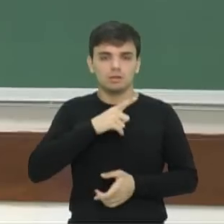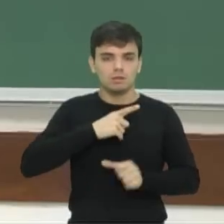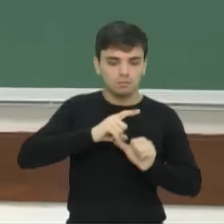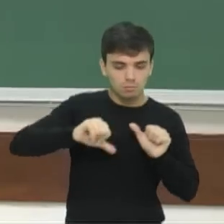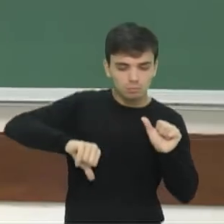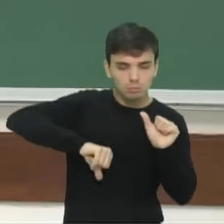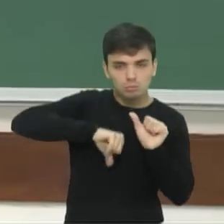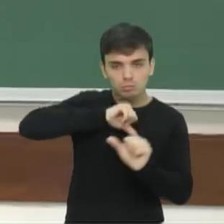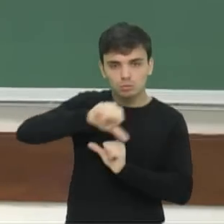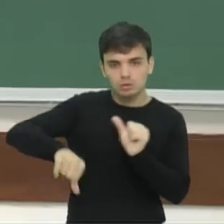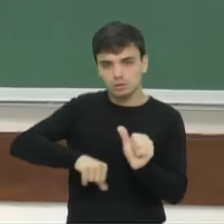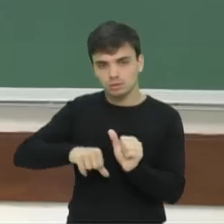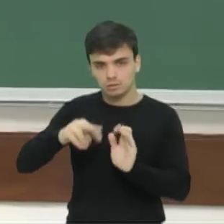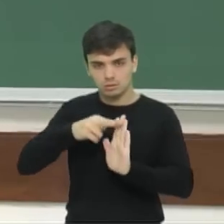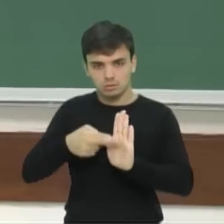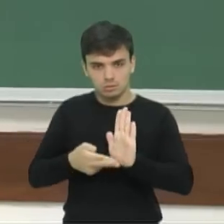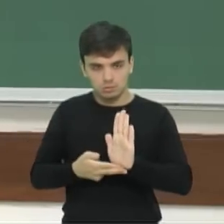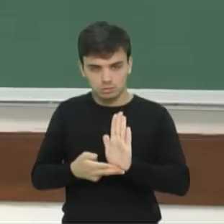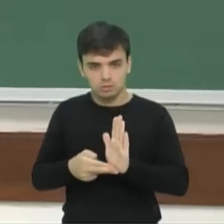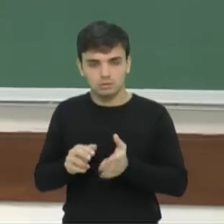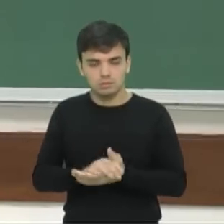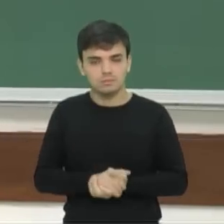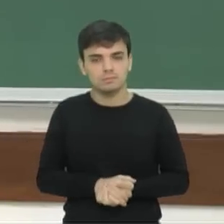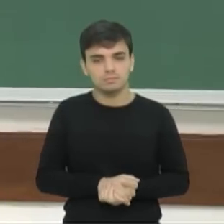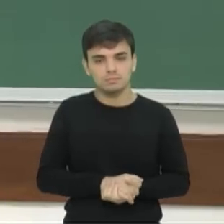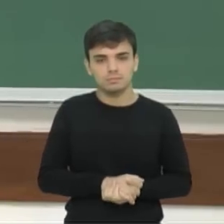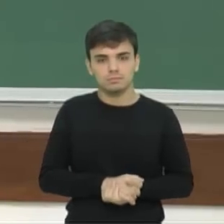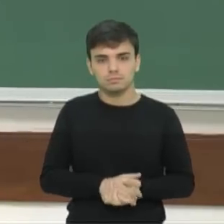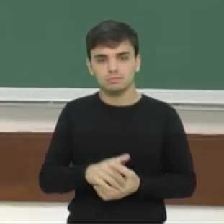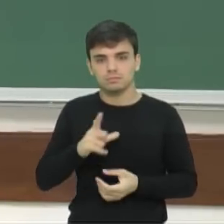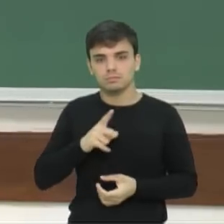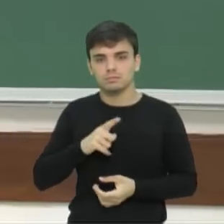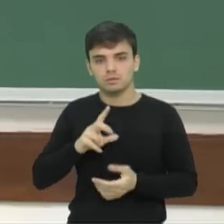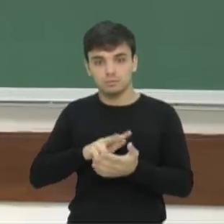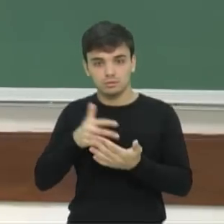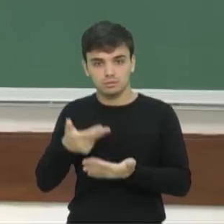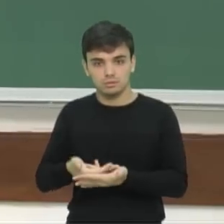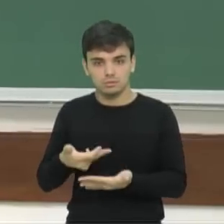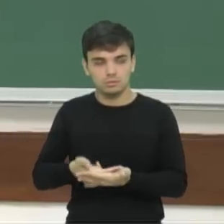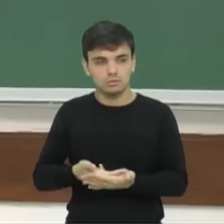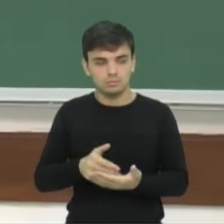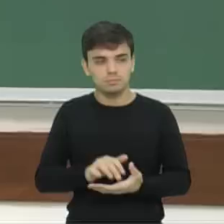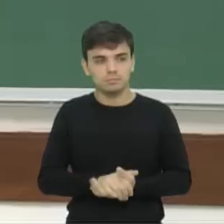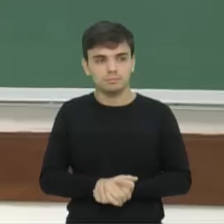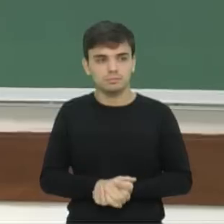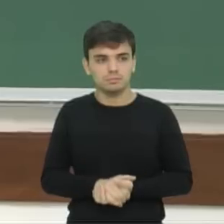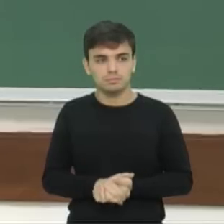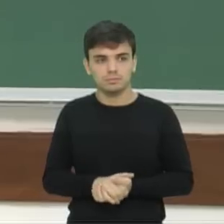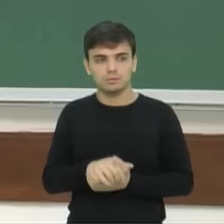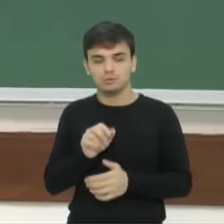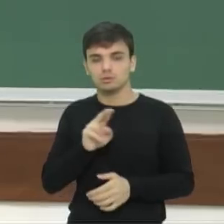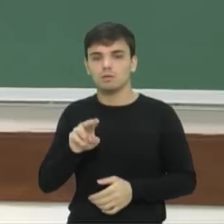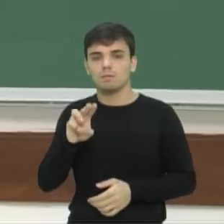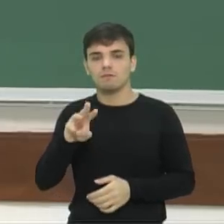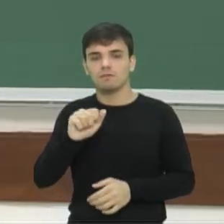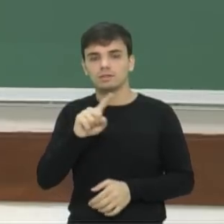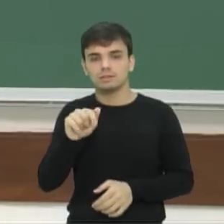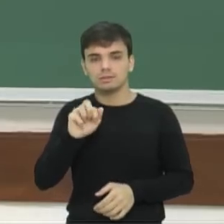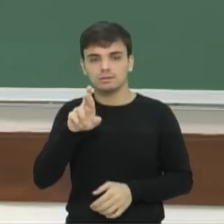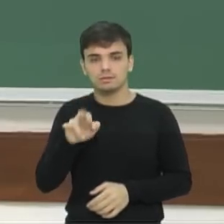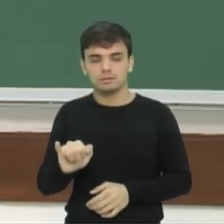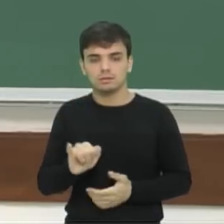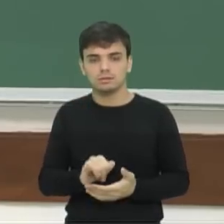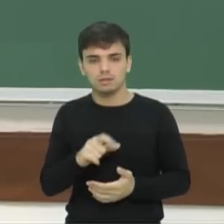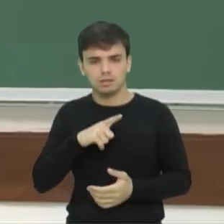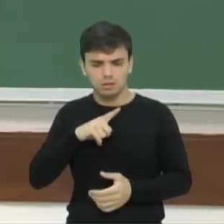regra, tiraram a forma de pontuação yuko. Hoje houve essa queda, é dado como vazare, né? Então a luta tornou-se